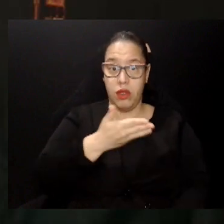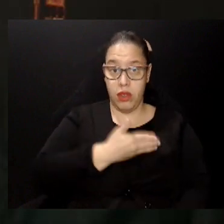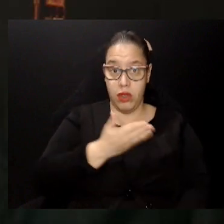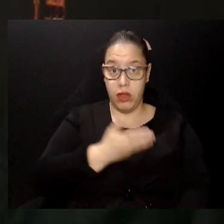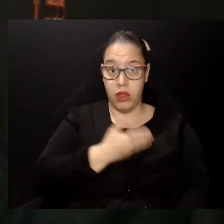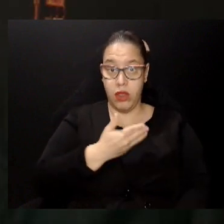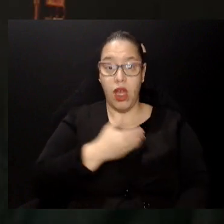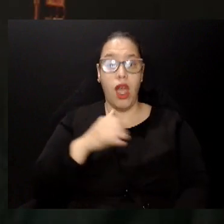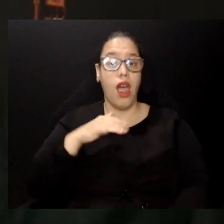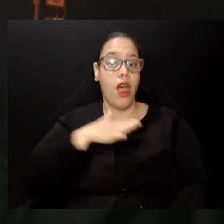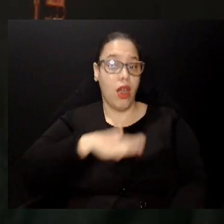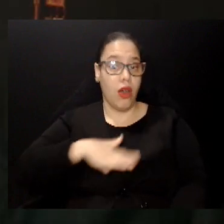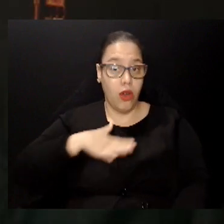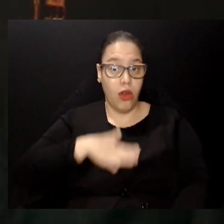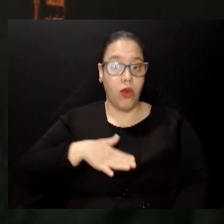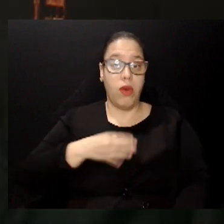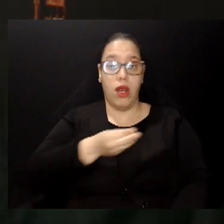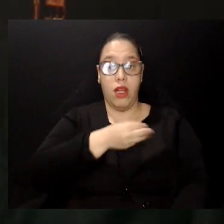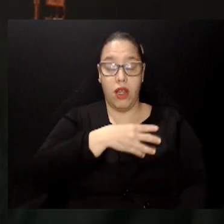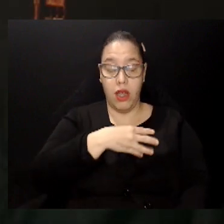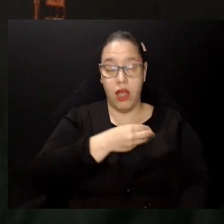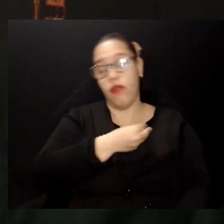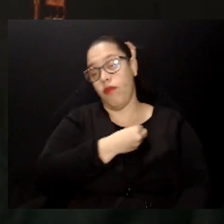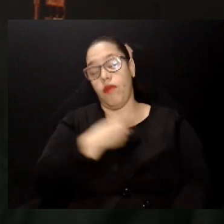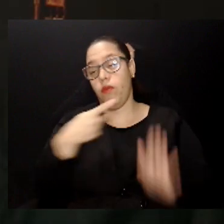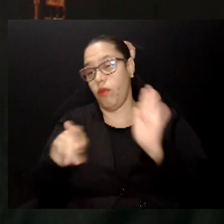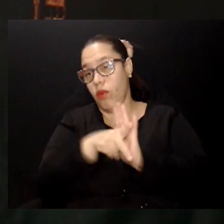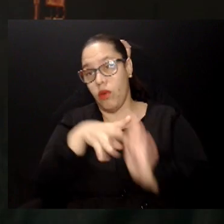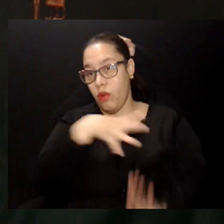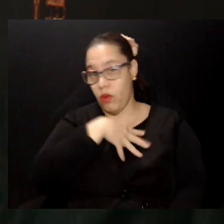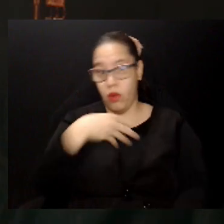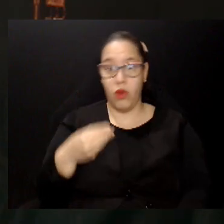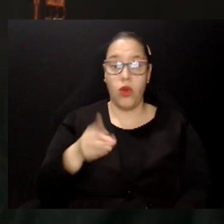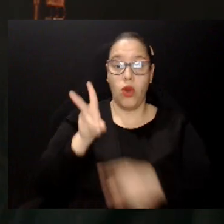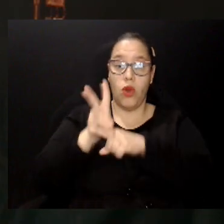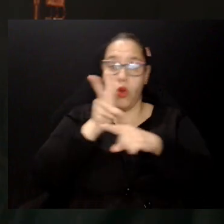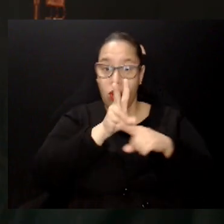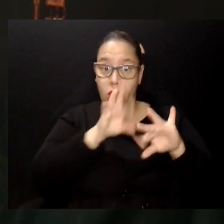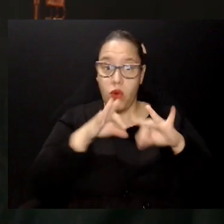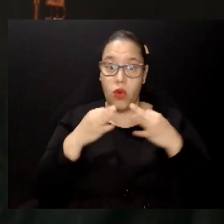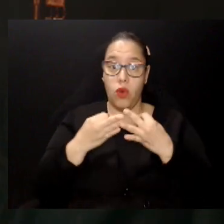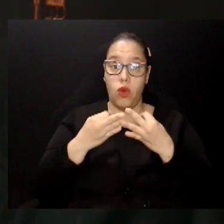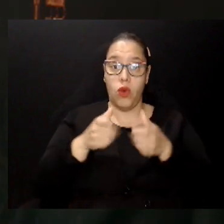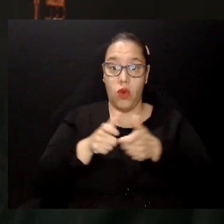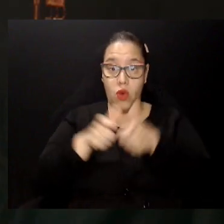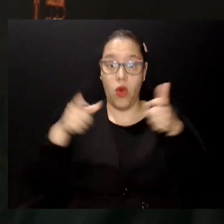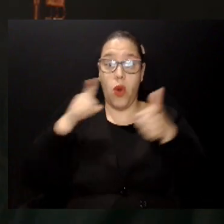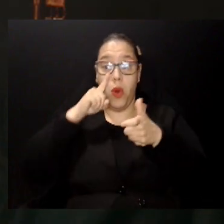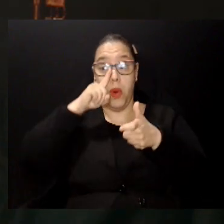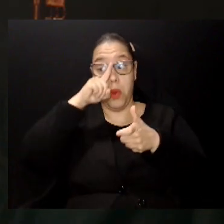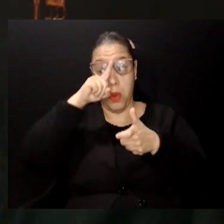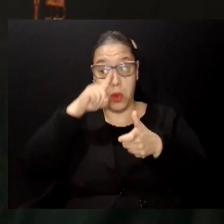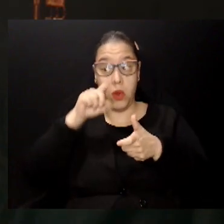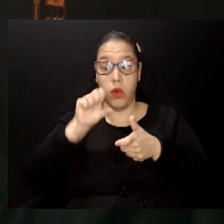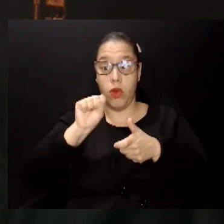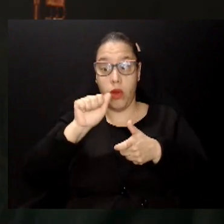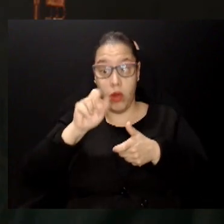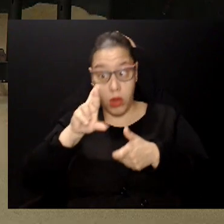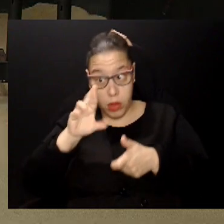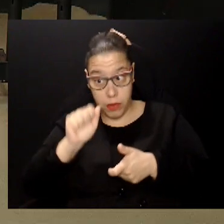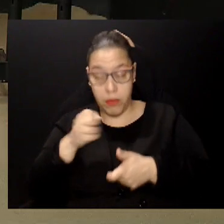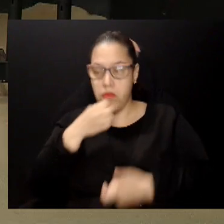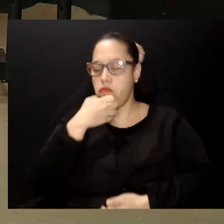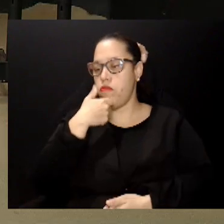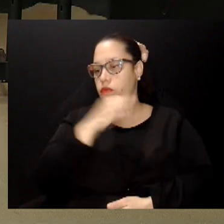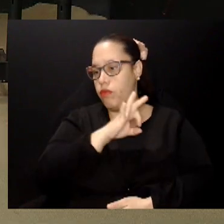para os seus filhos. Quando o cuidado com a família vira um excesso perigoso. Ô, Sandra, muito boa pontuação. Ô, Renan,